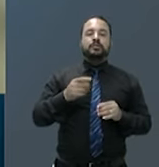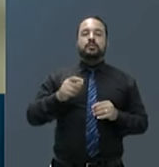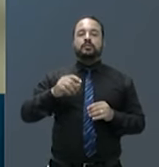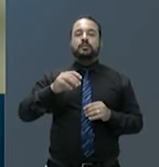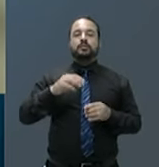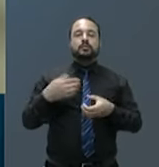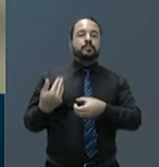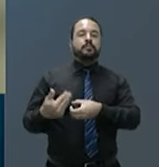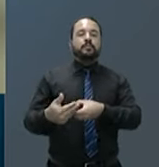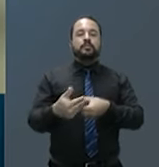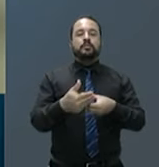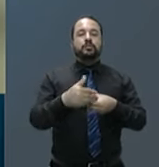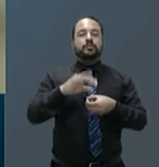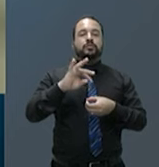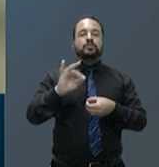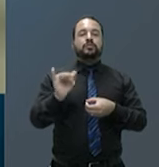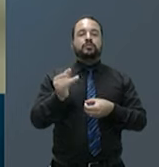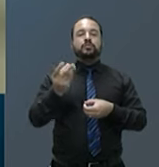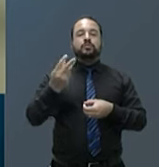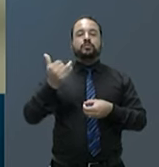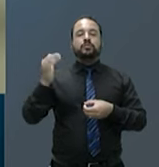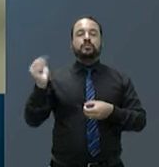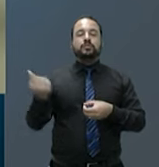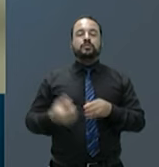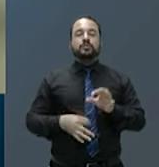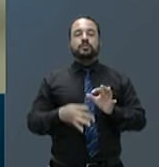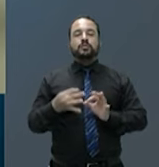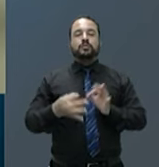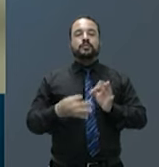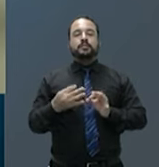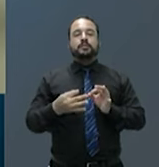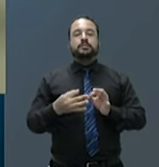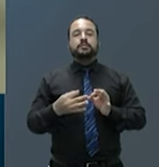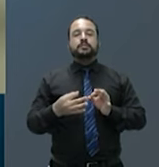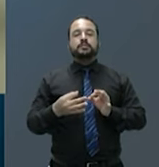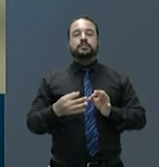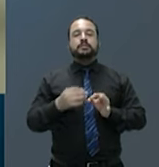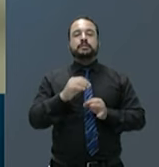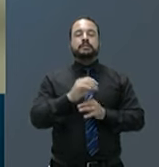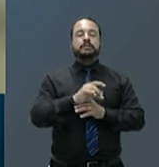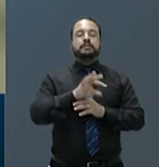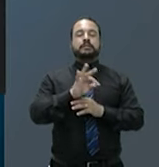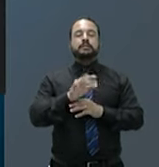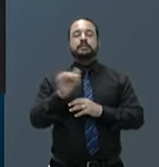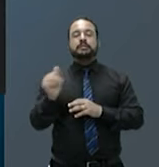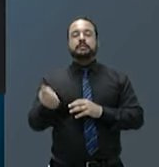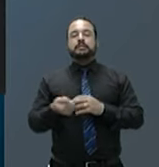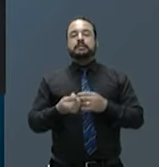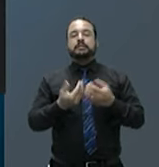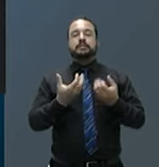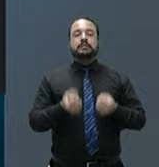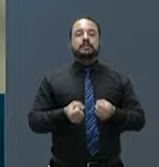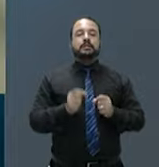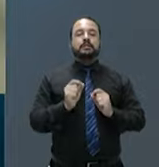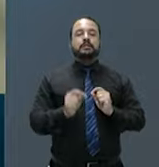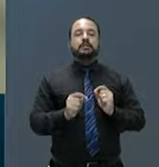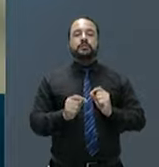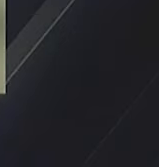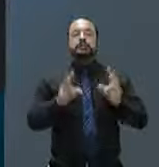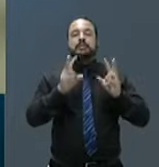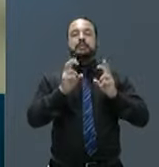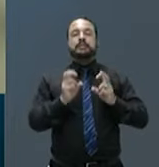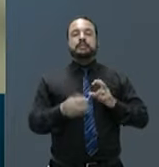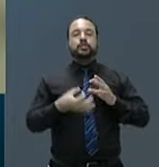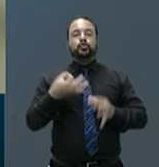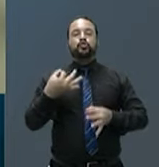mais ou menos 15% do acervo de execução fiscal do Estado de Santa Catarina, a permitirem veicular teses jurídicas